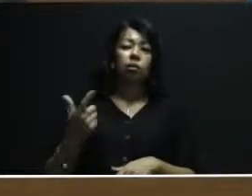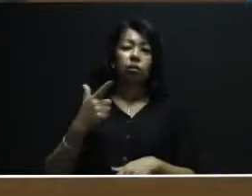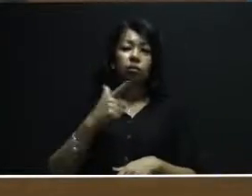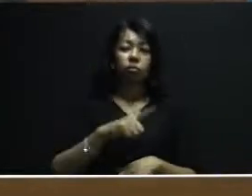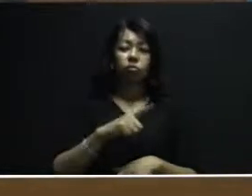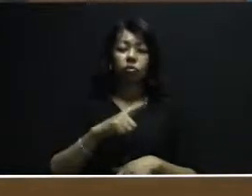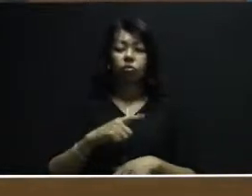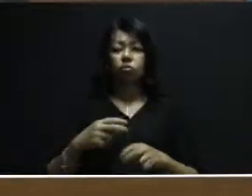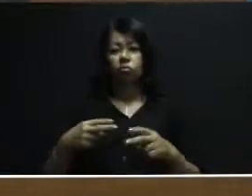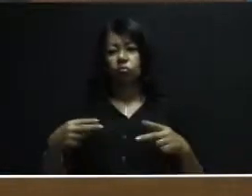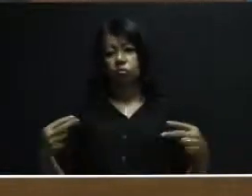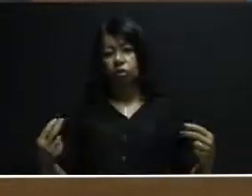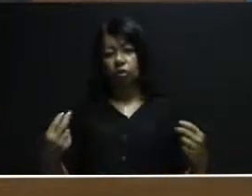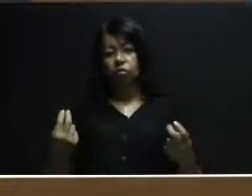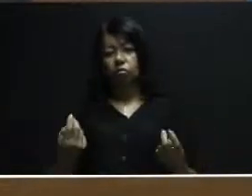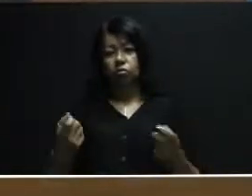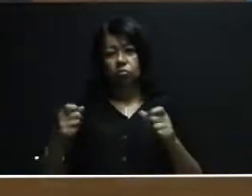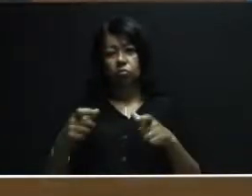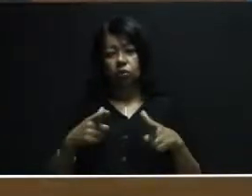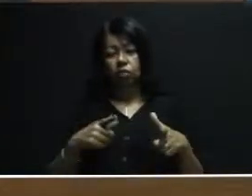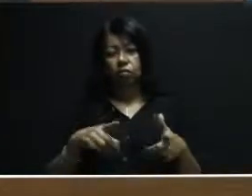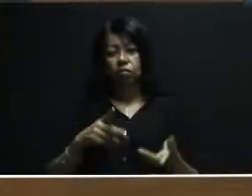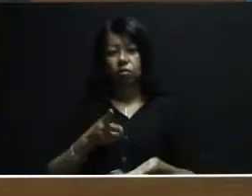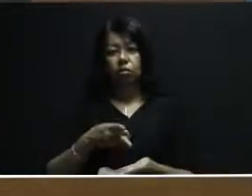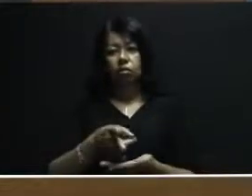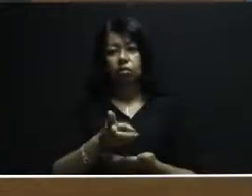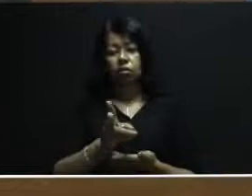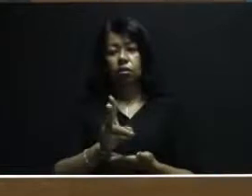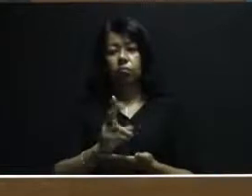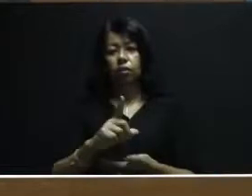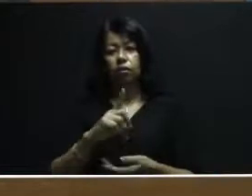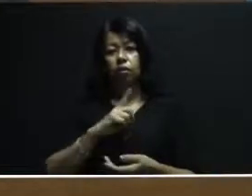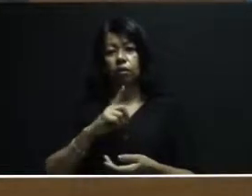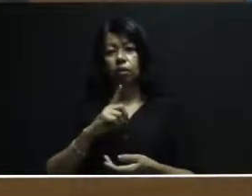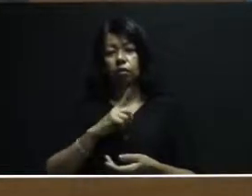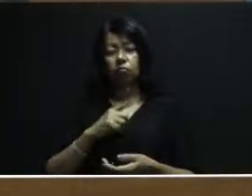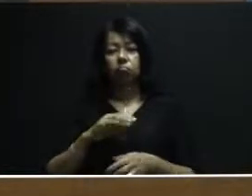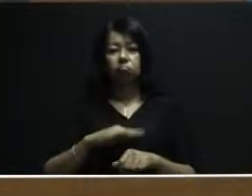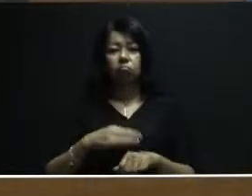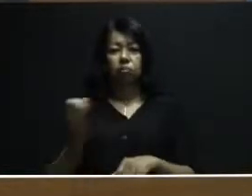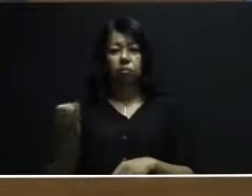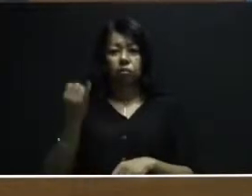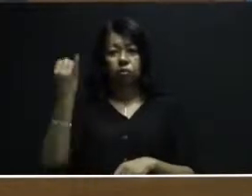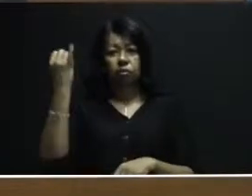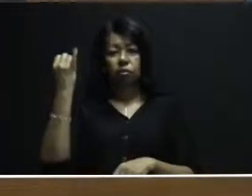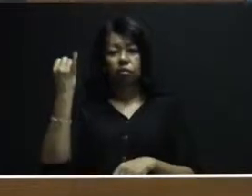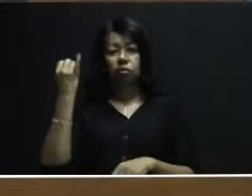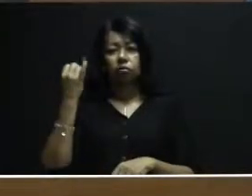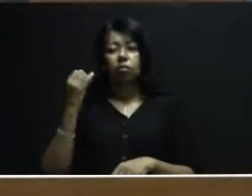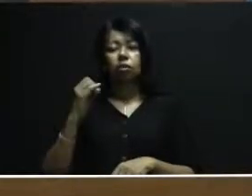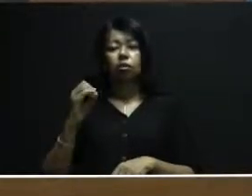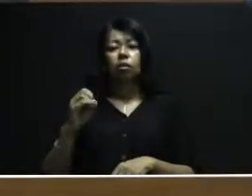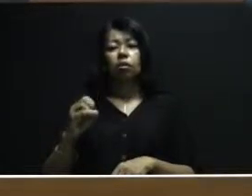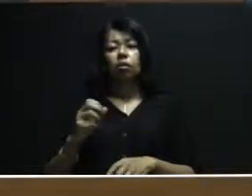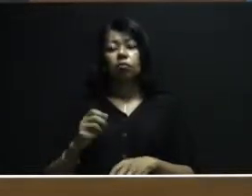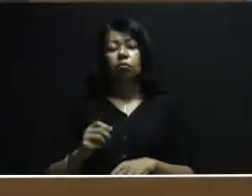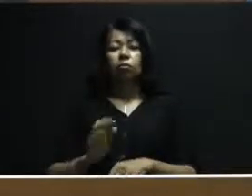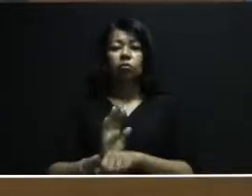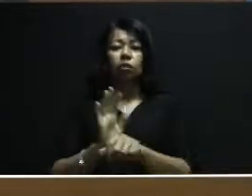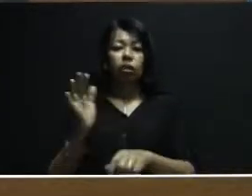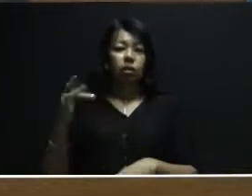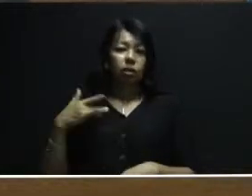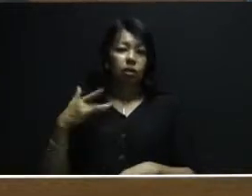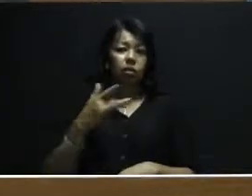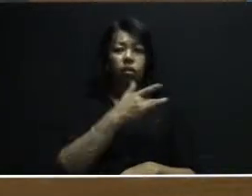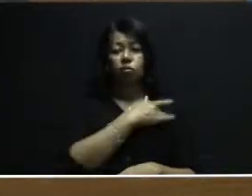diversas funções, porém, sempre tendo como principal função a promoção de saúde na